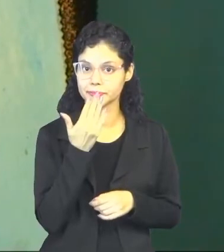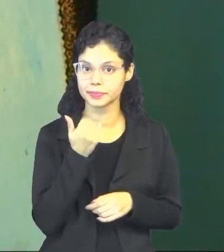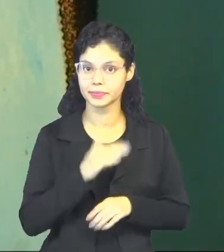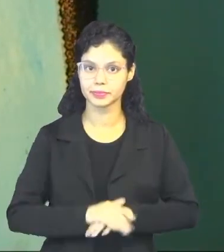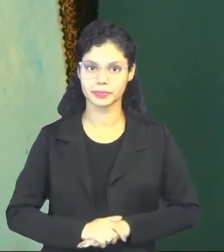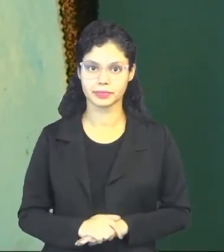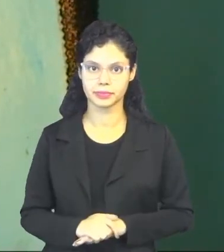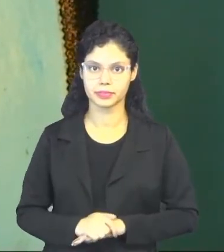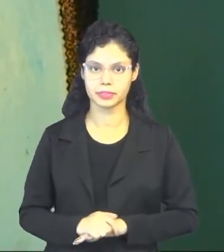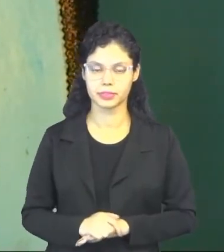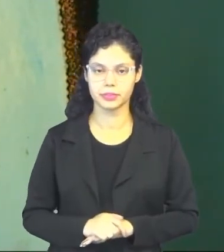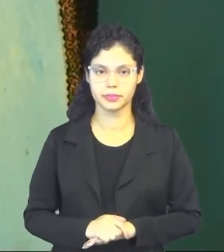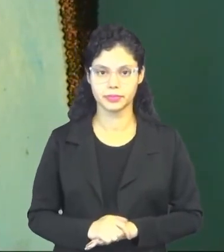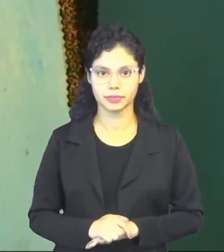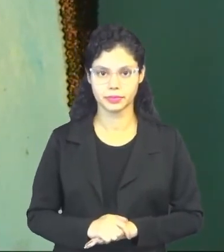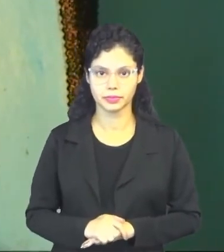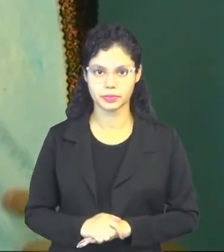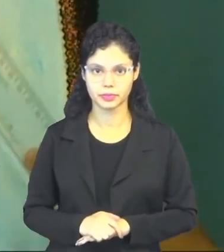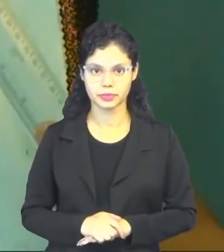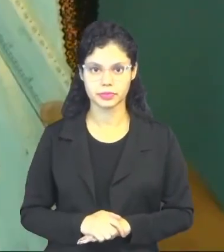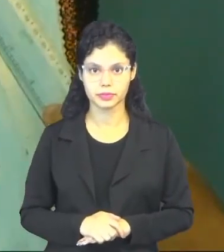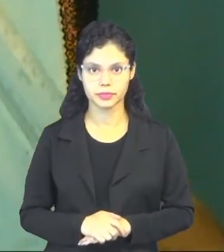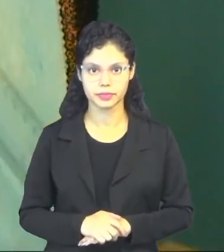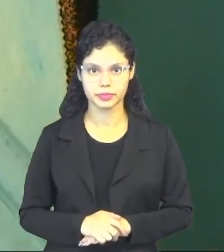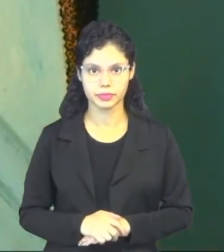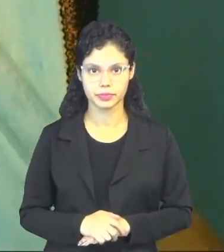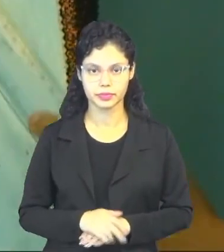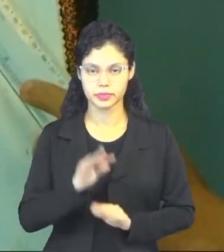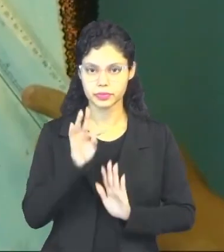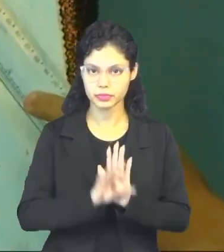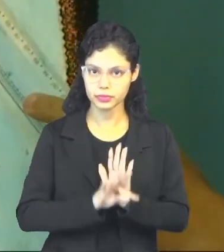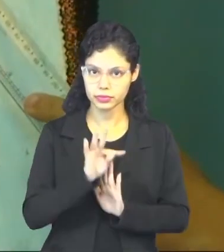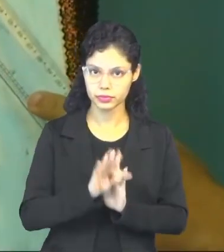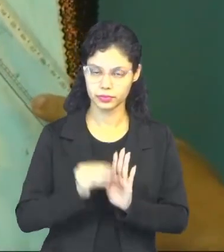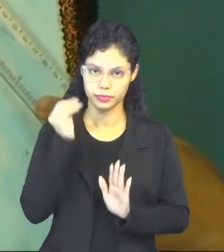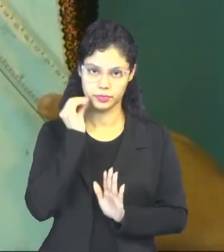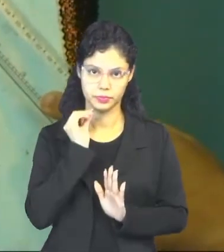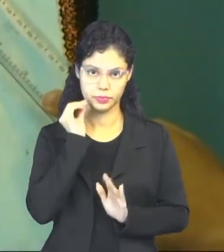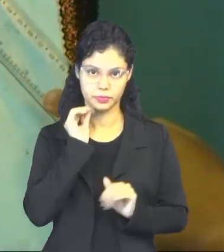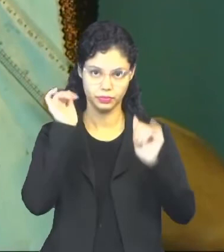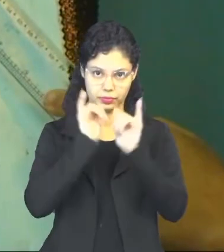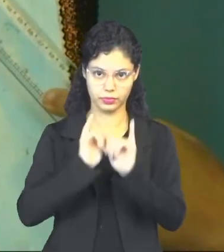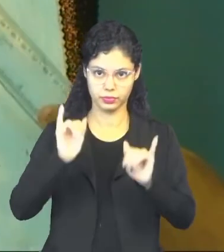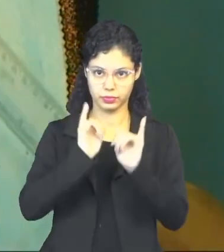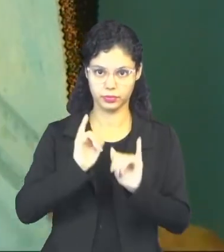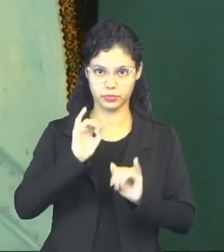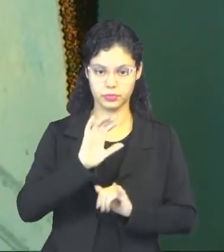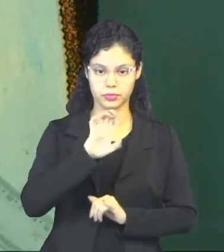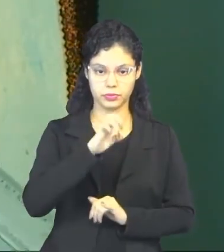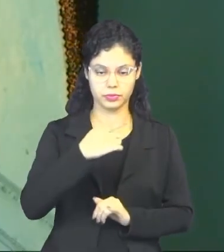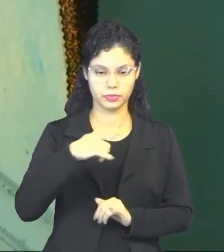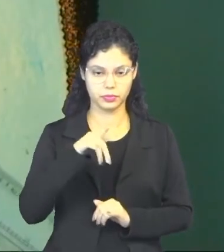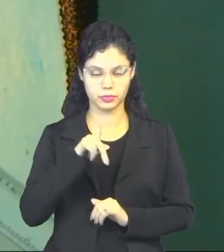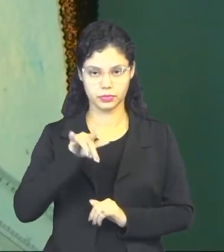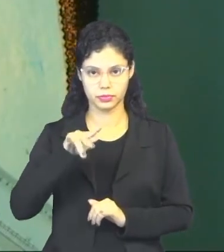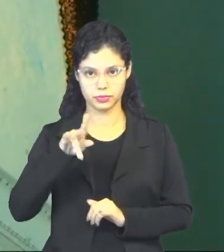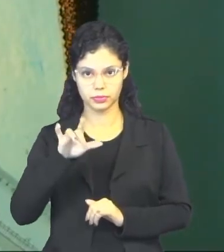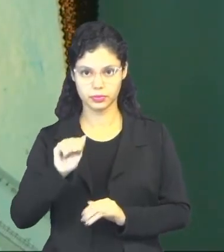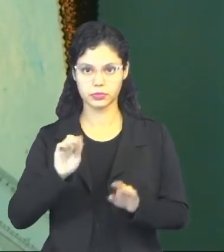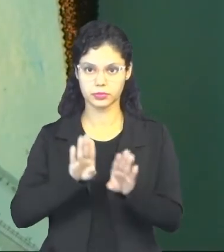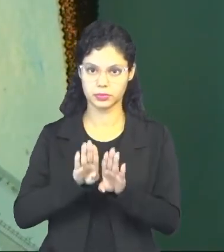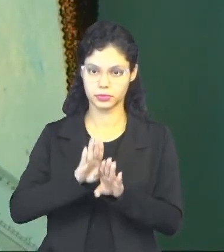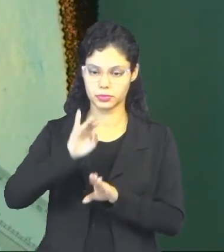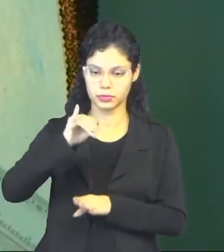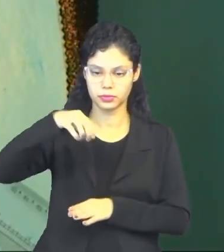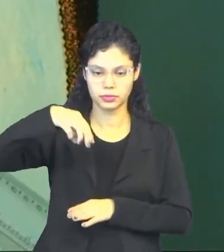alimentou, ok? Então, aqui é um texto, tem tanto informações explícitas quanto informações